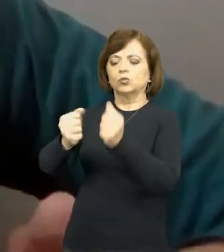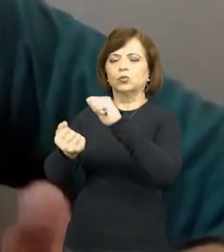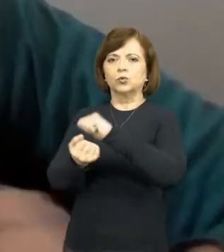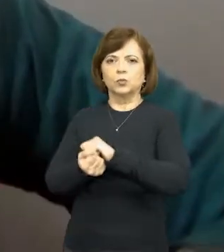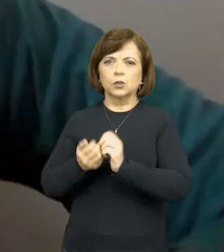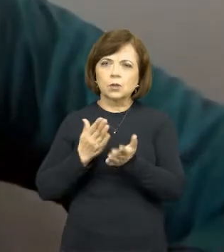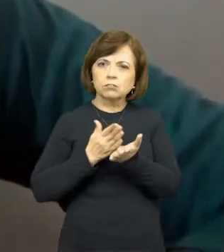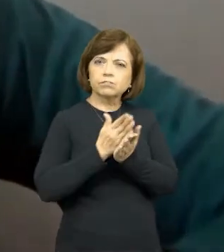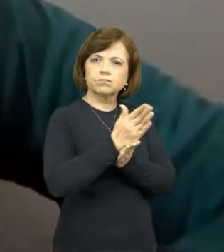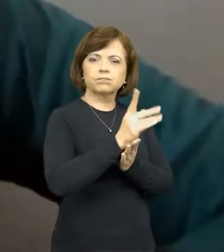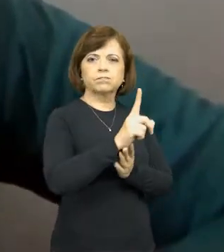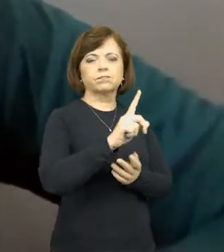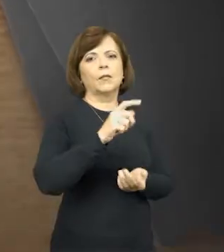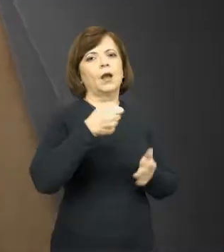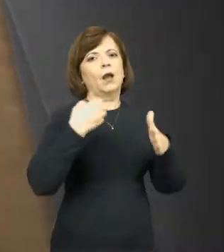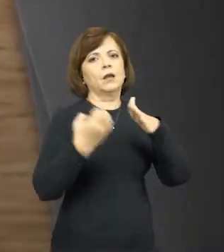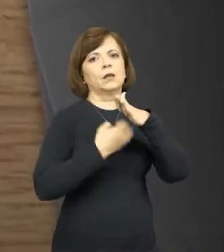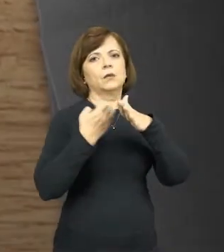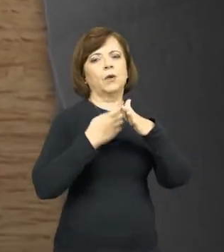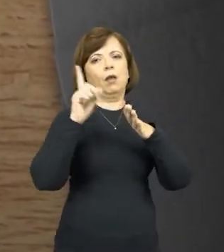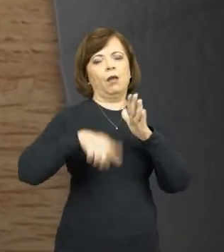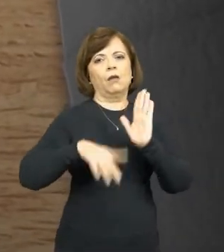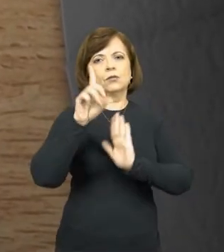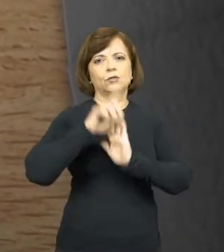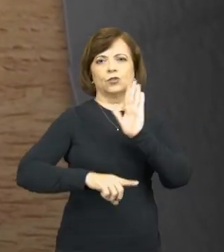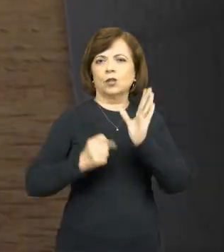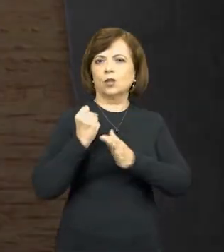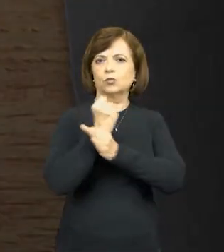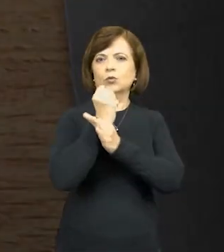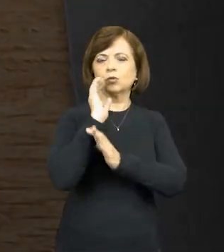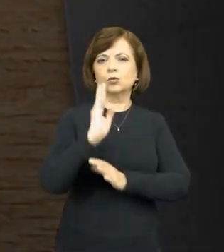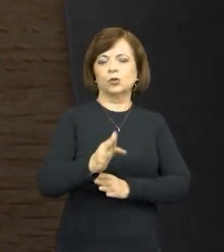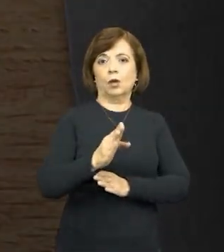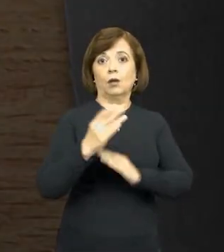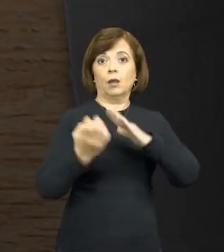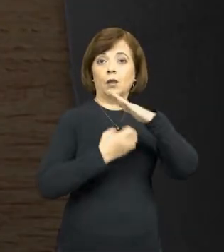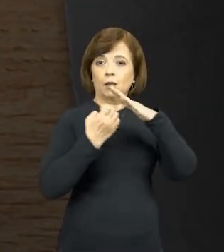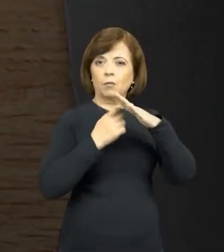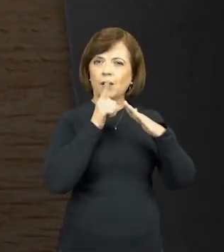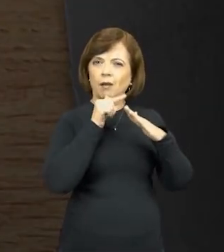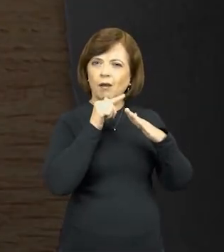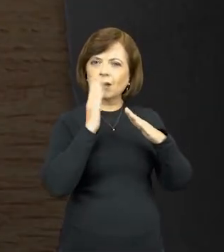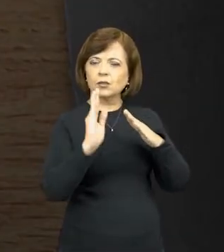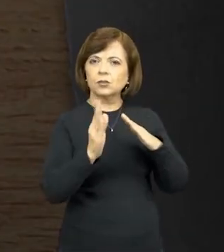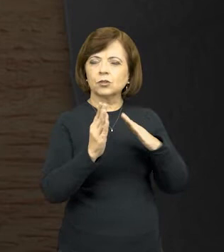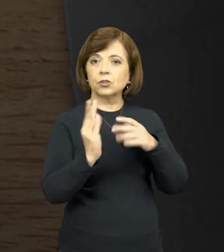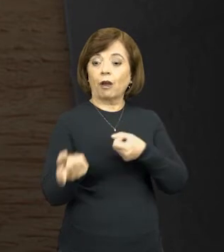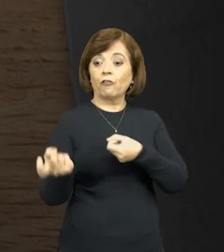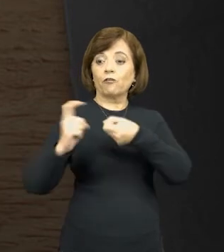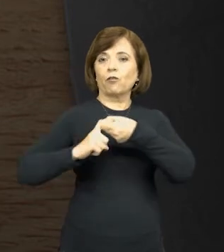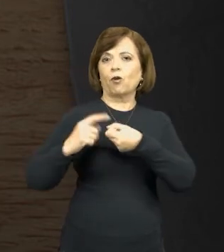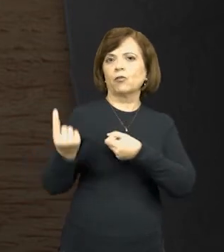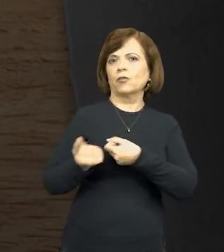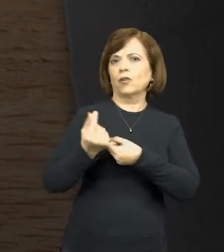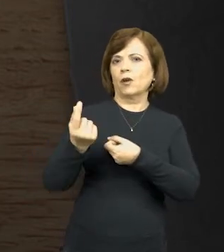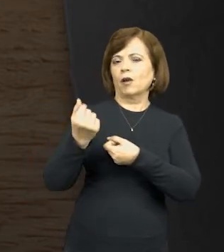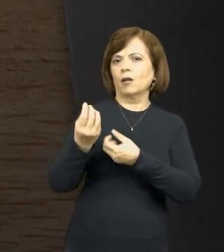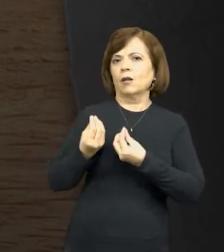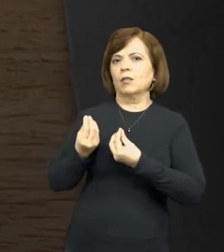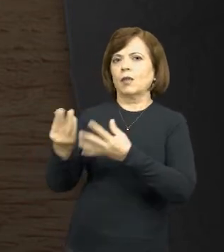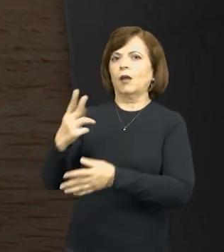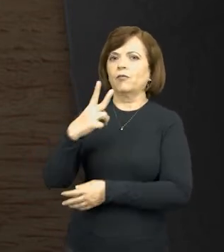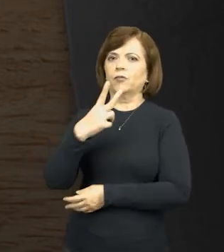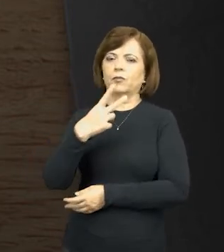de conduta. Então, já há um direito assegurado, né? A SEDAI já se comprometeu a restituir 25% do valor